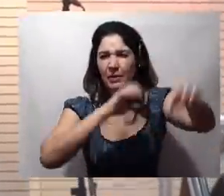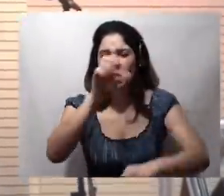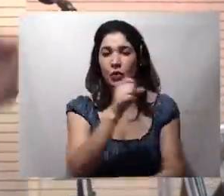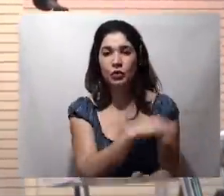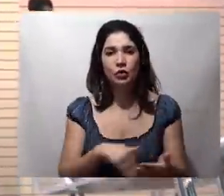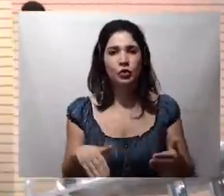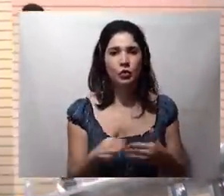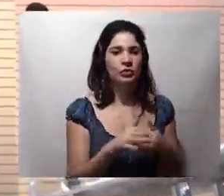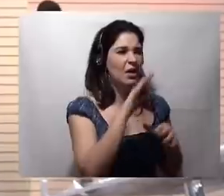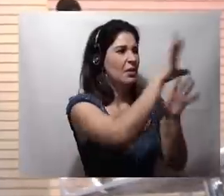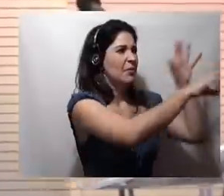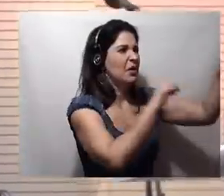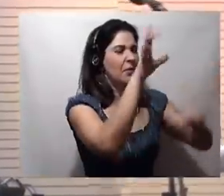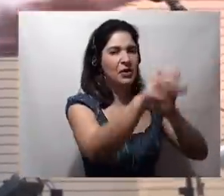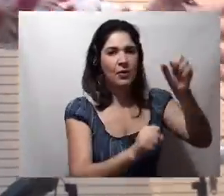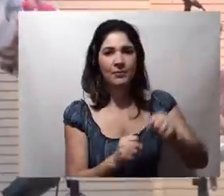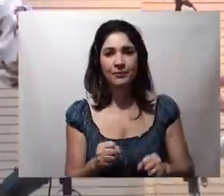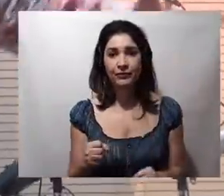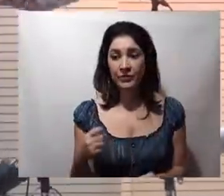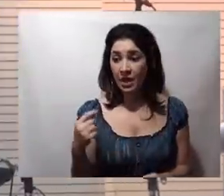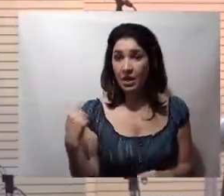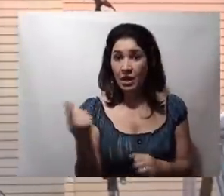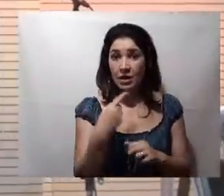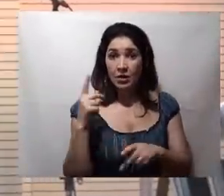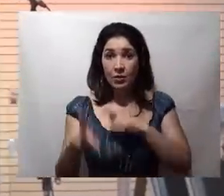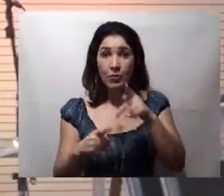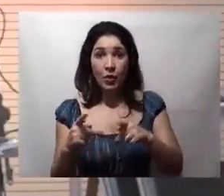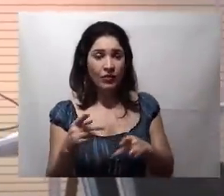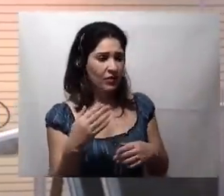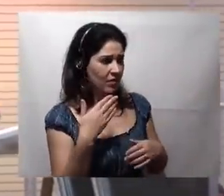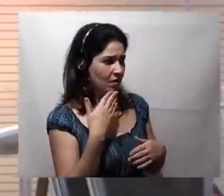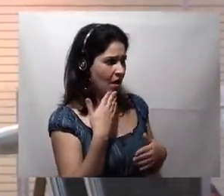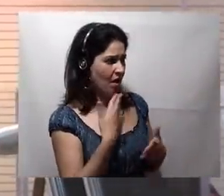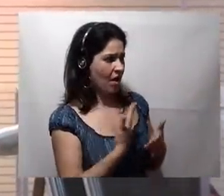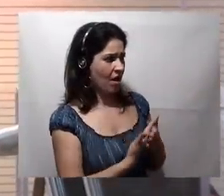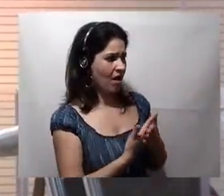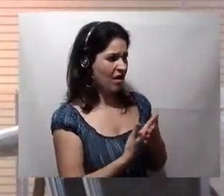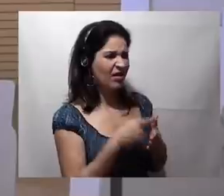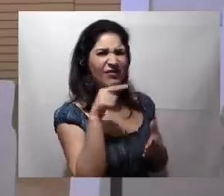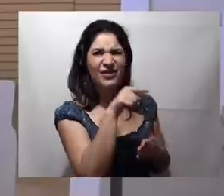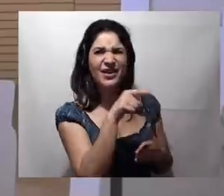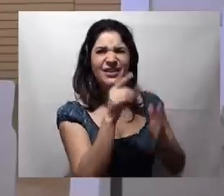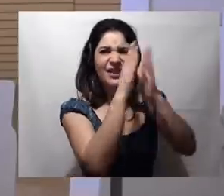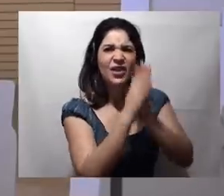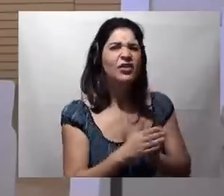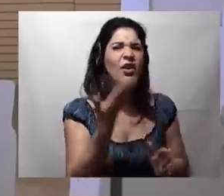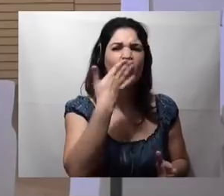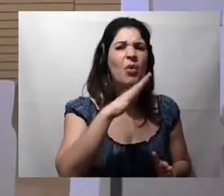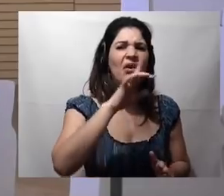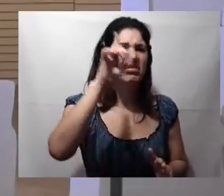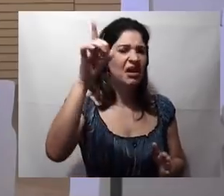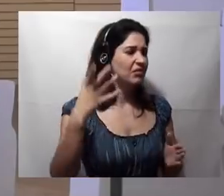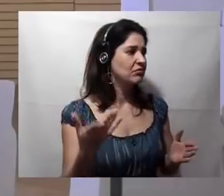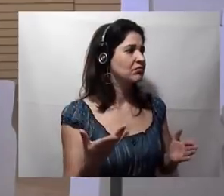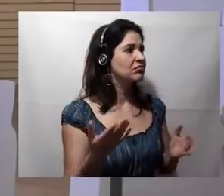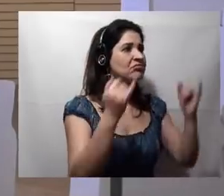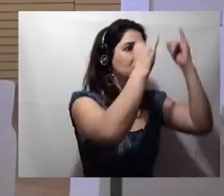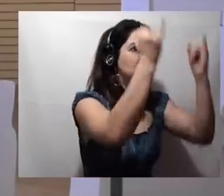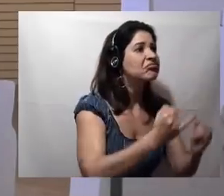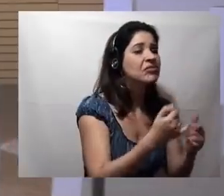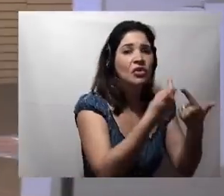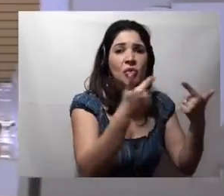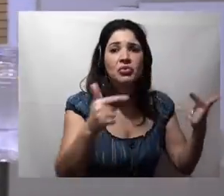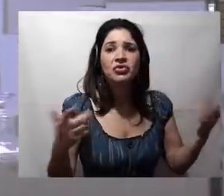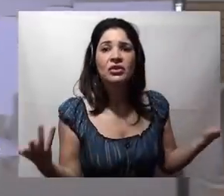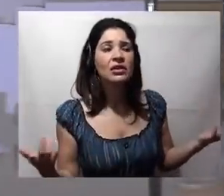quem quer isadora não tinha nada nem um ídolo a deus é espírito e importa